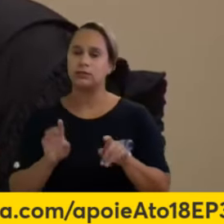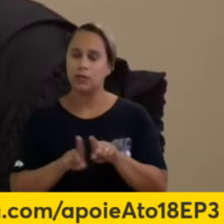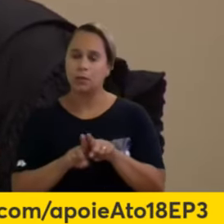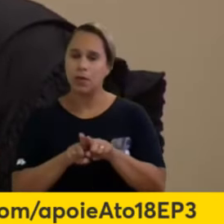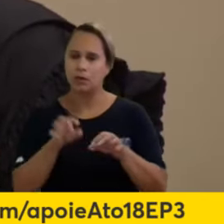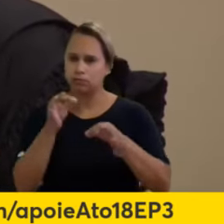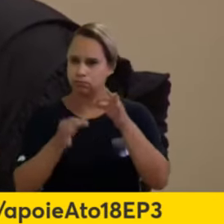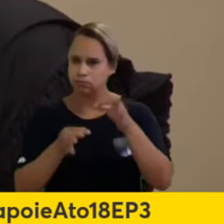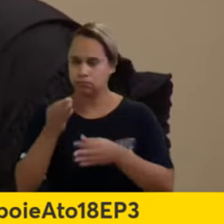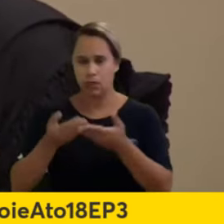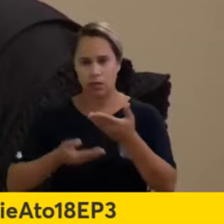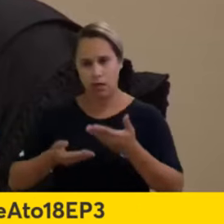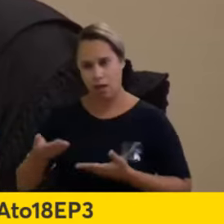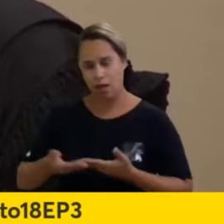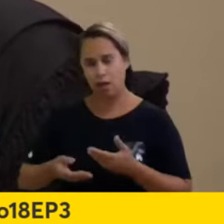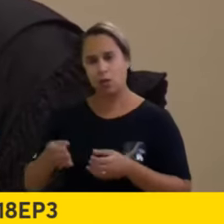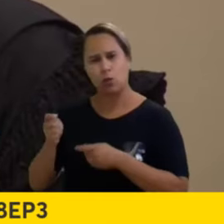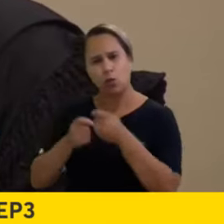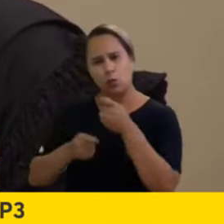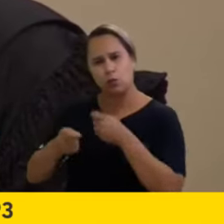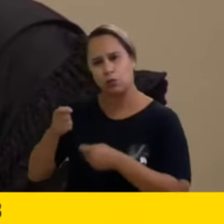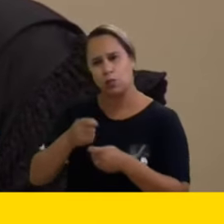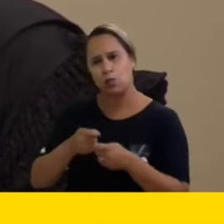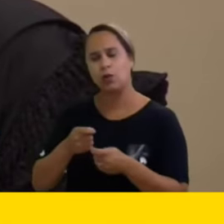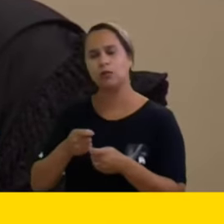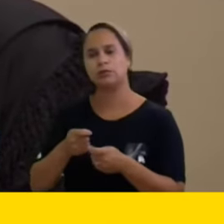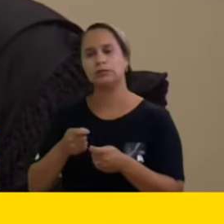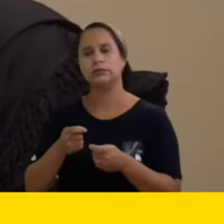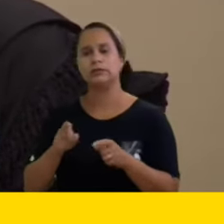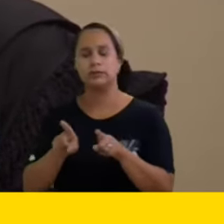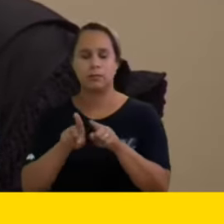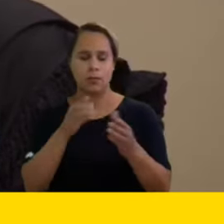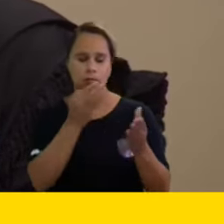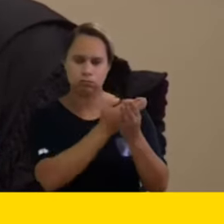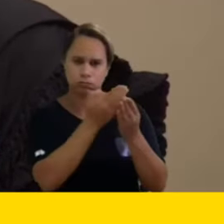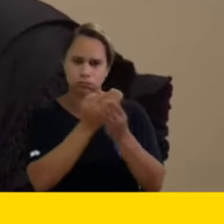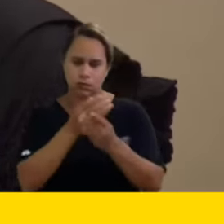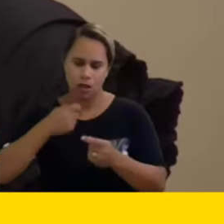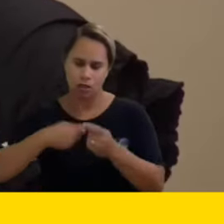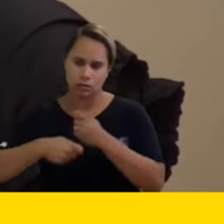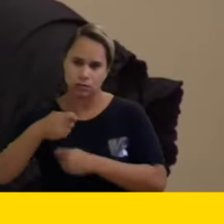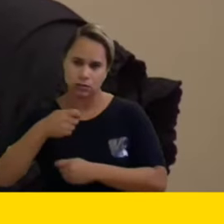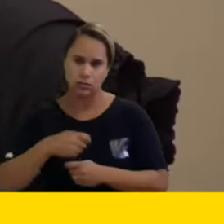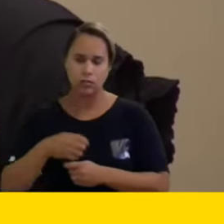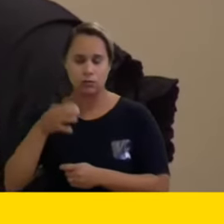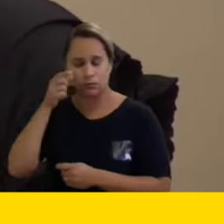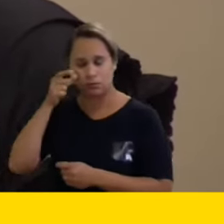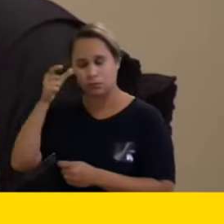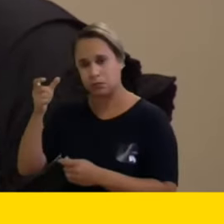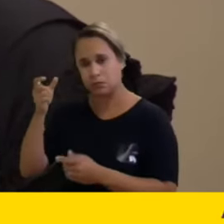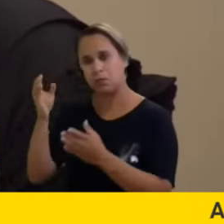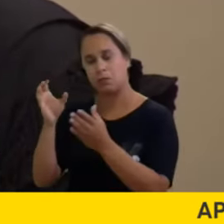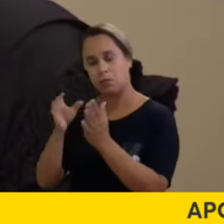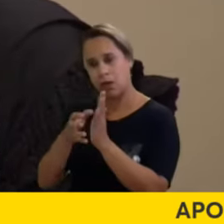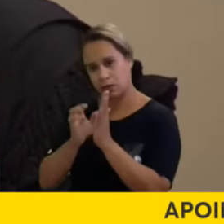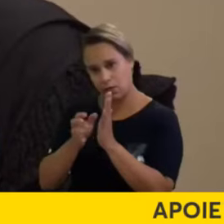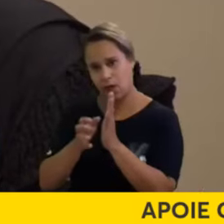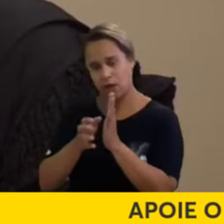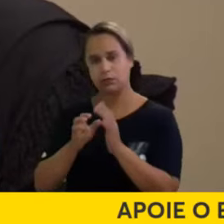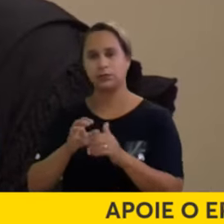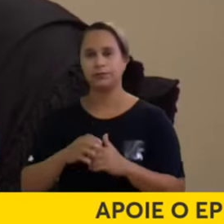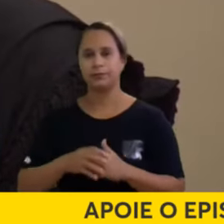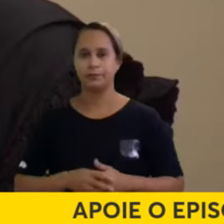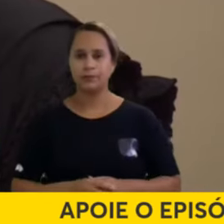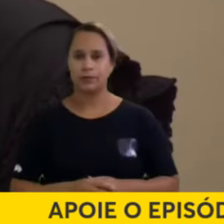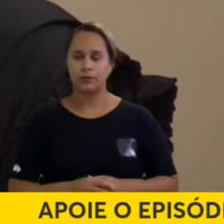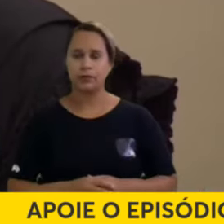constitucionalidade e mais processos judiciais administrativos de interesse partidário bem como os litígios que envolvam candidatos do partido